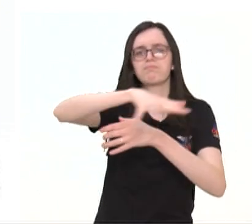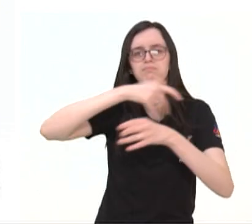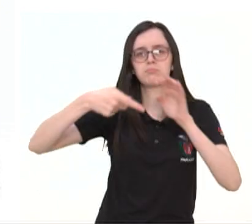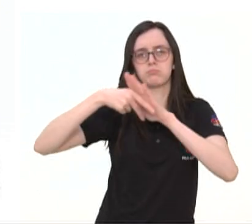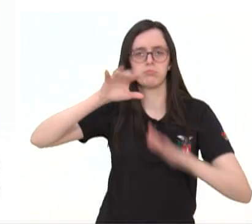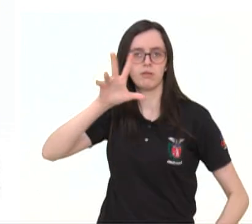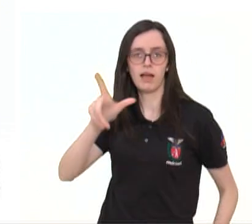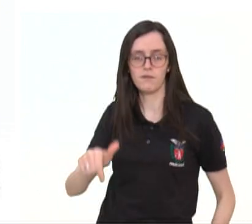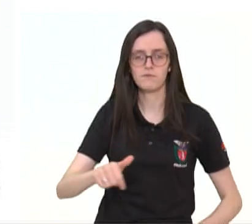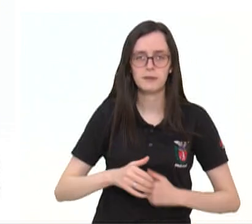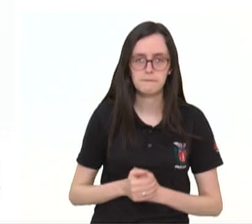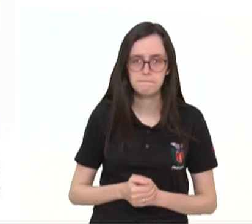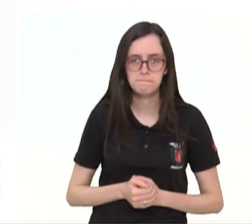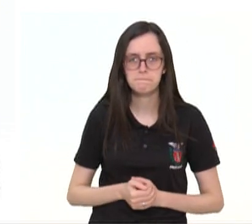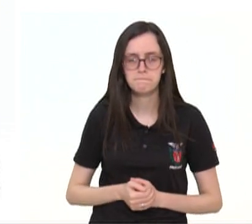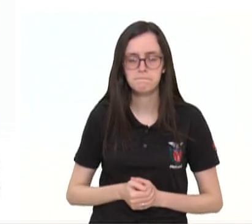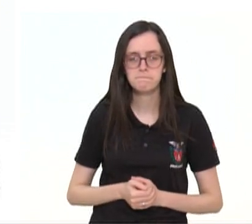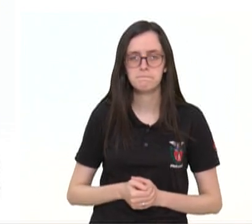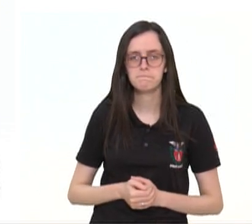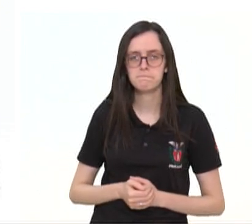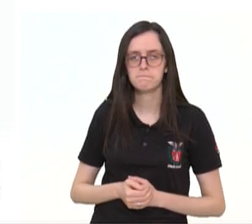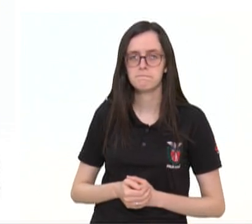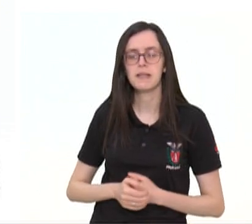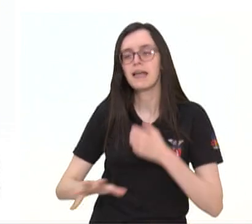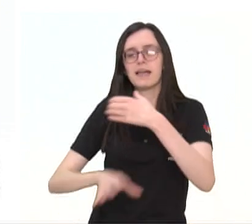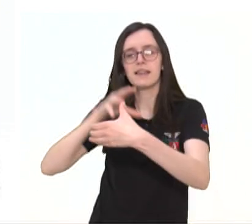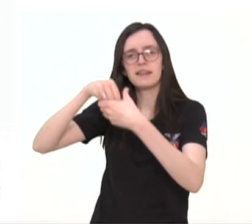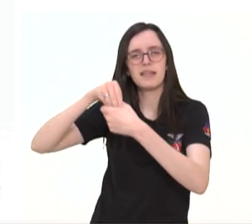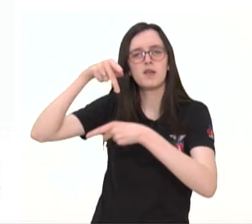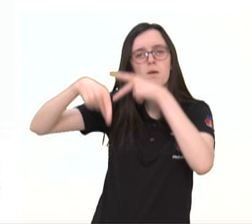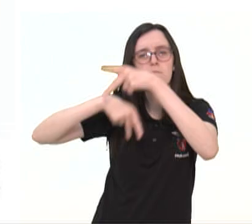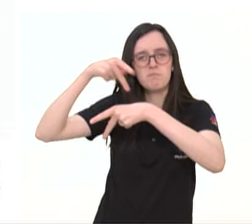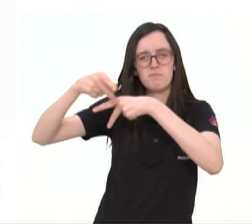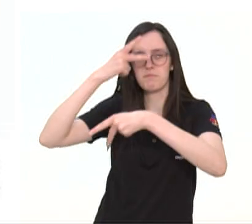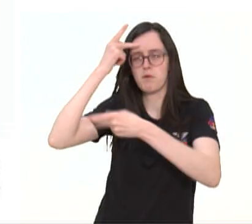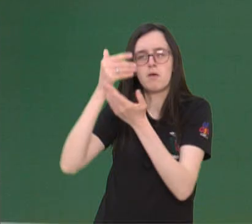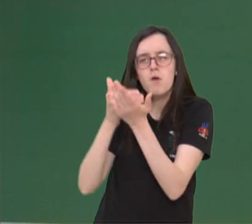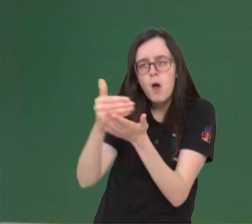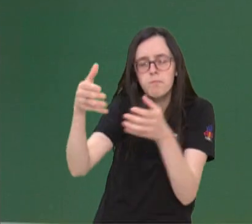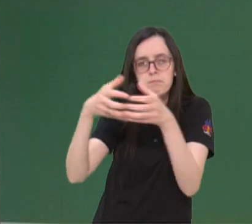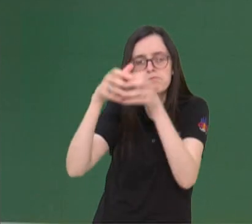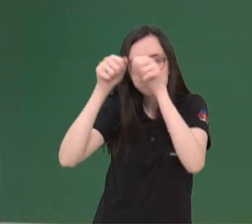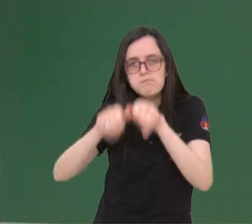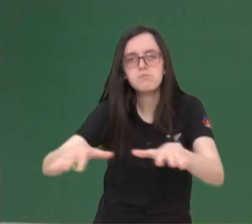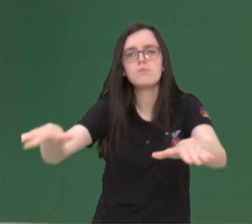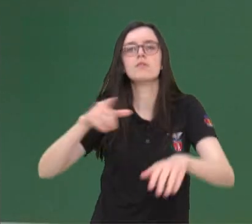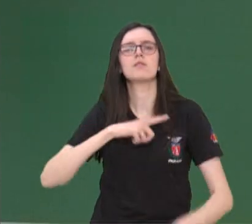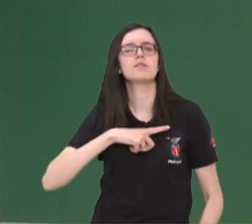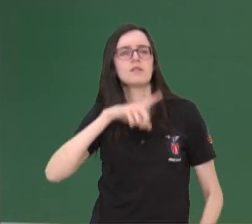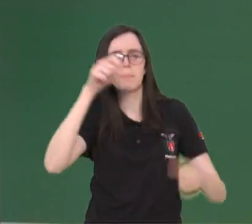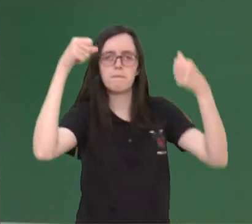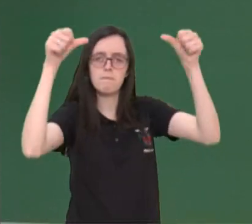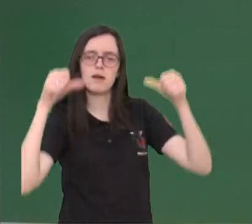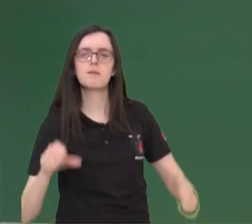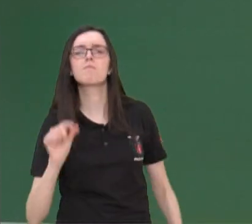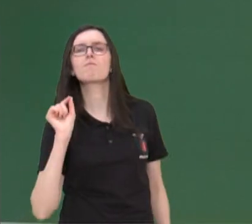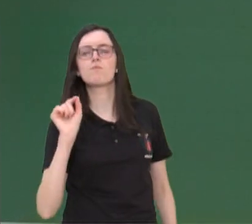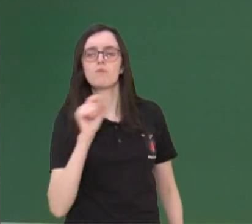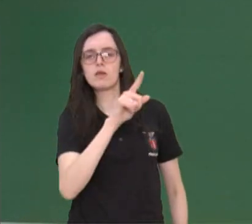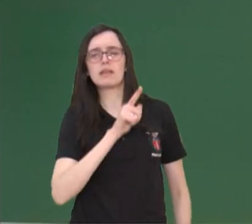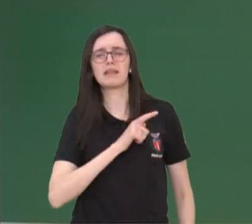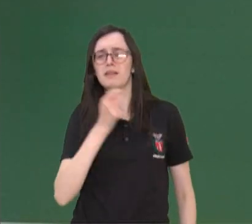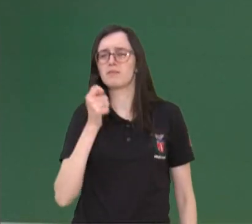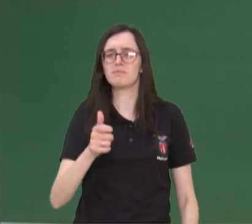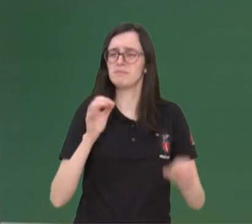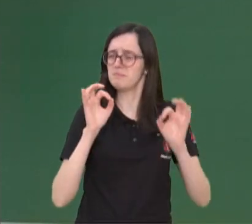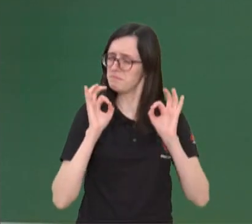continente africano. E aí, dentro desses povos nativos, nós temos neste mapinha aqui, repare que ele tem aí